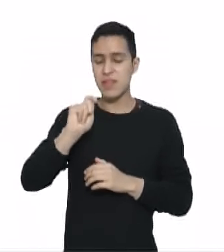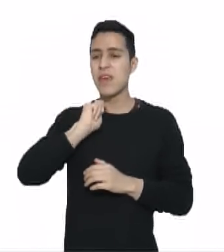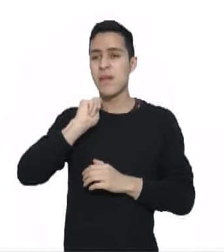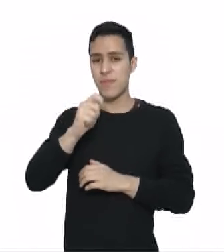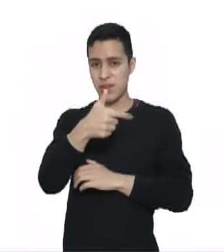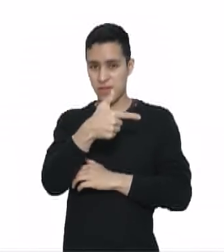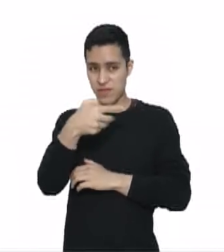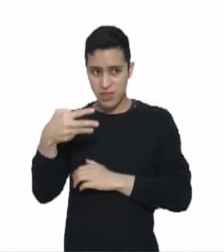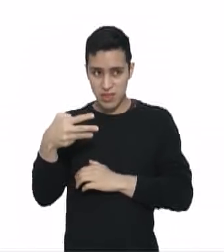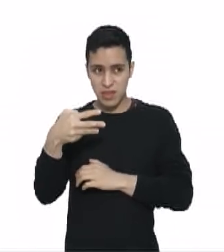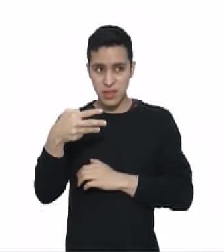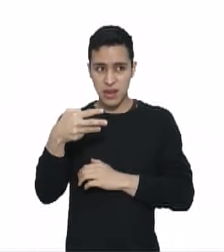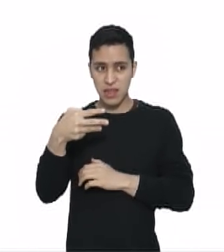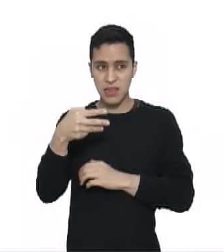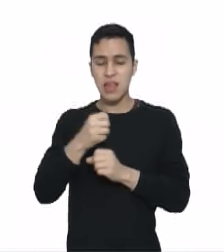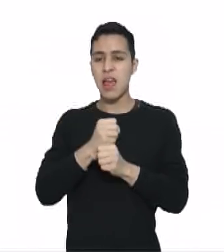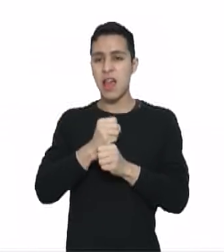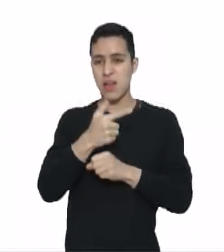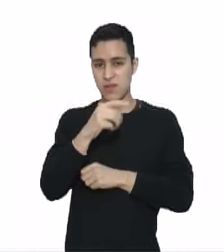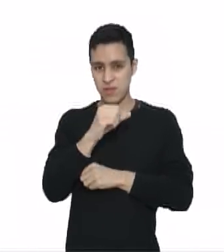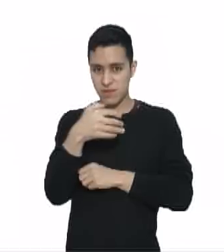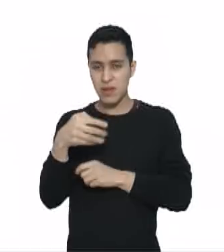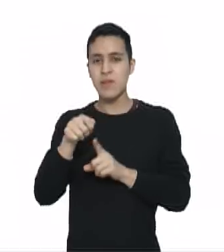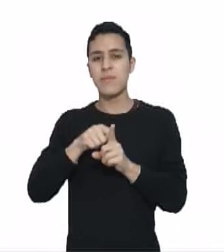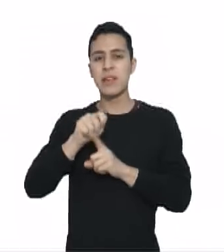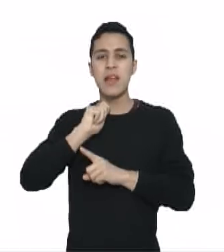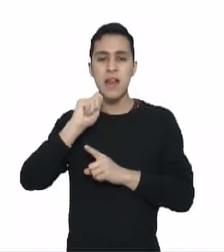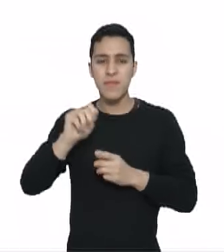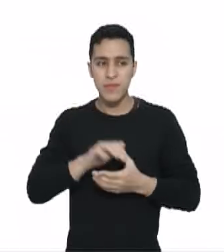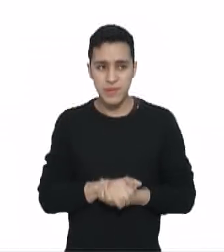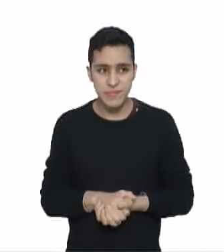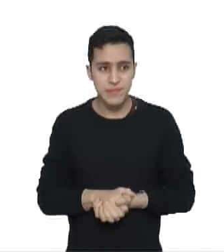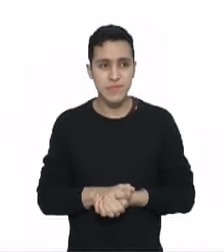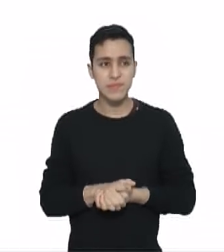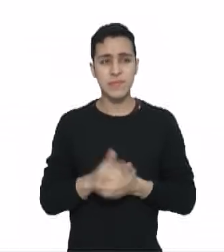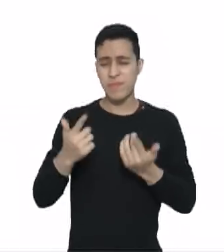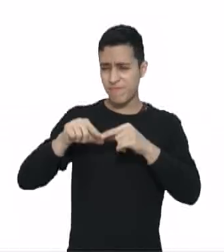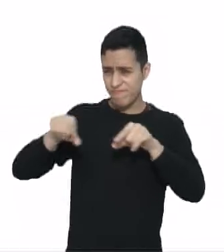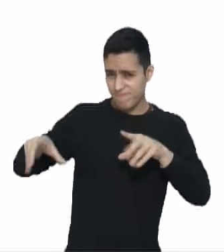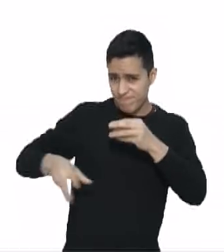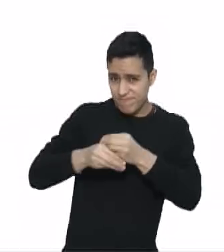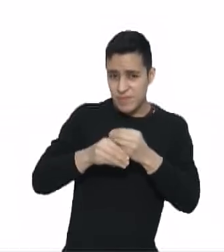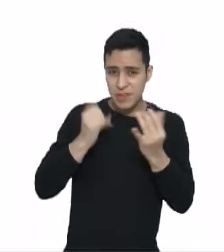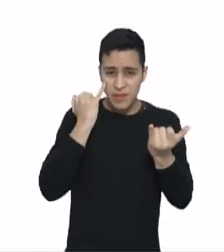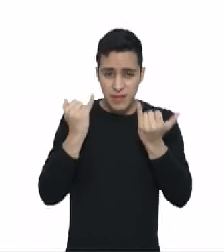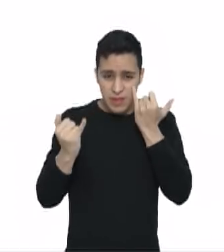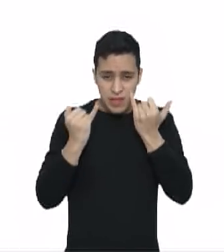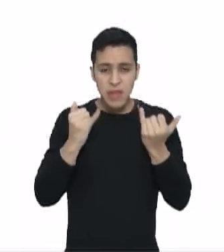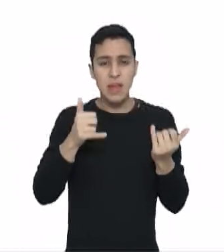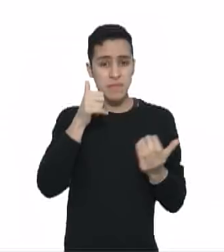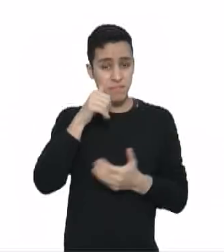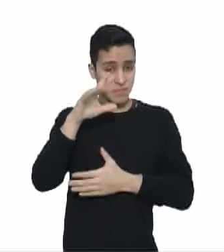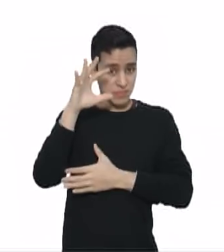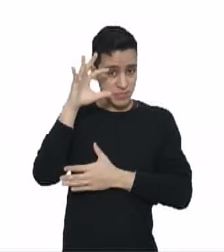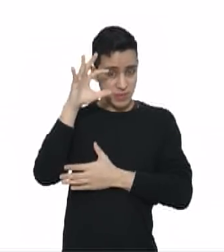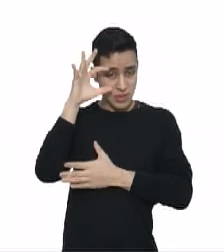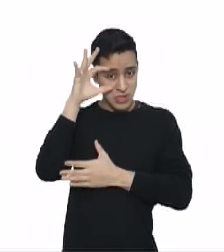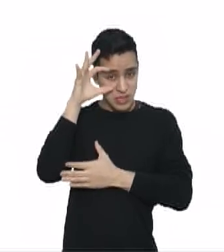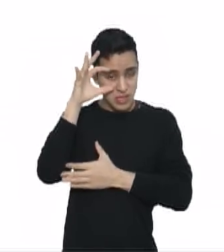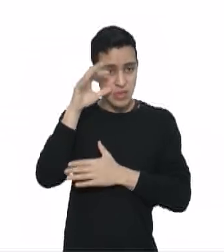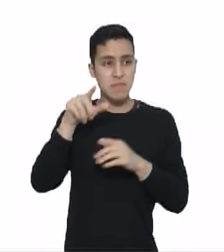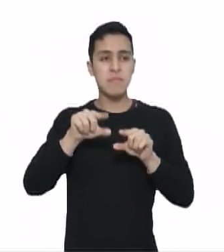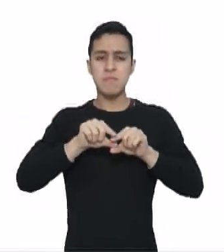193º da Independência e 126º da República. Dilma Rousseff, José Eduardo Cardoso,